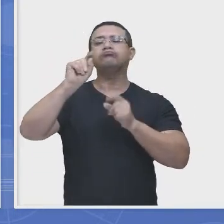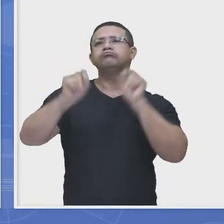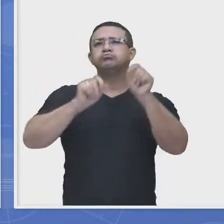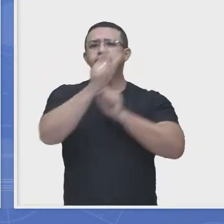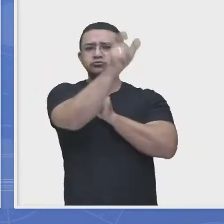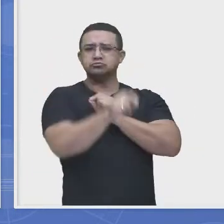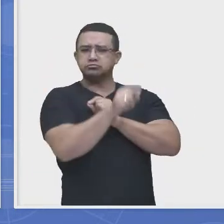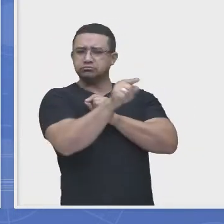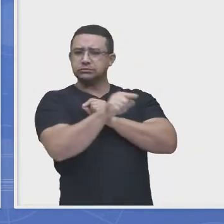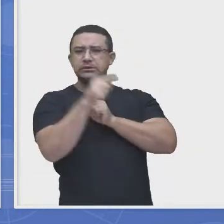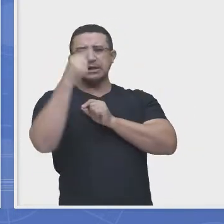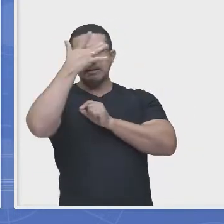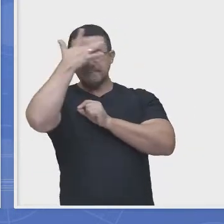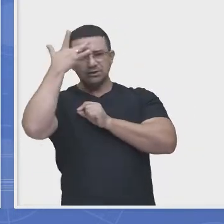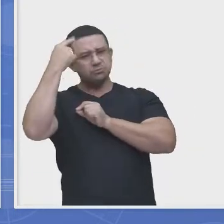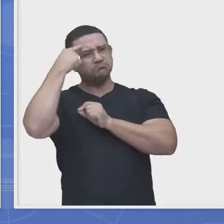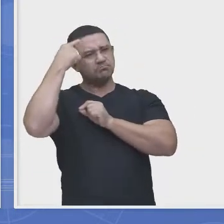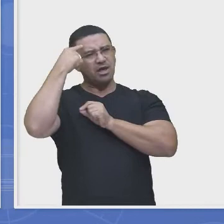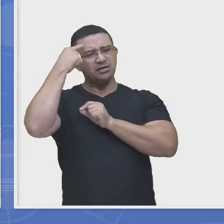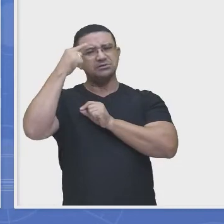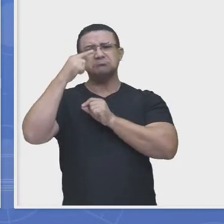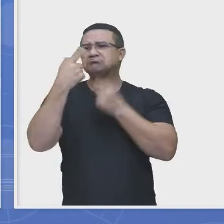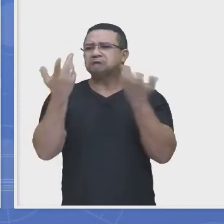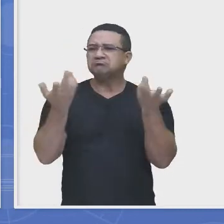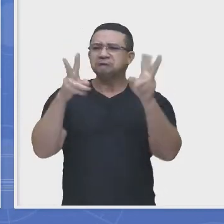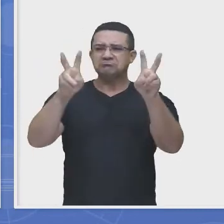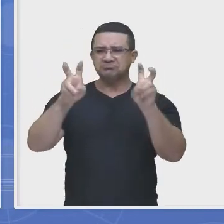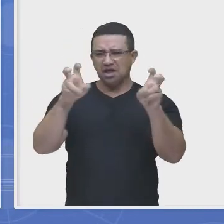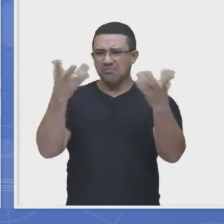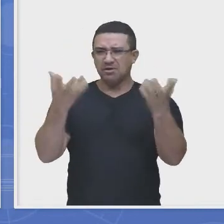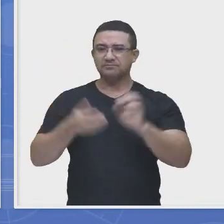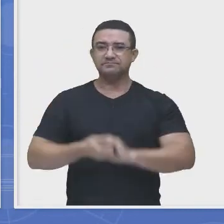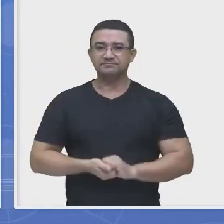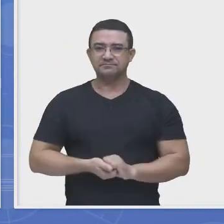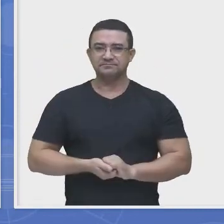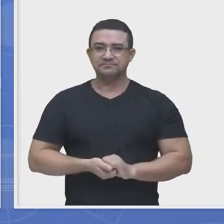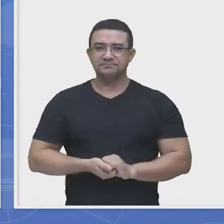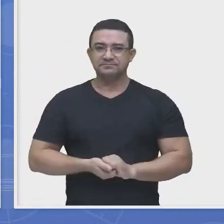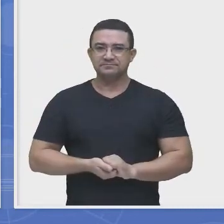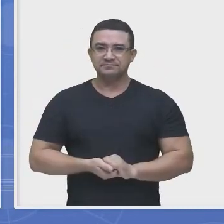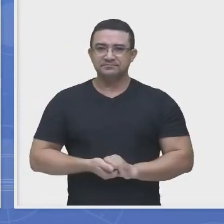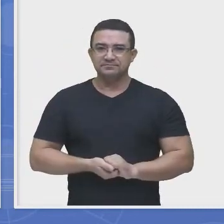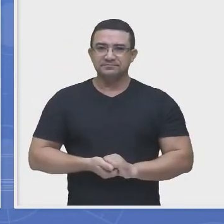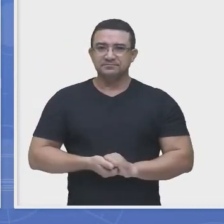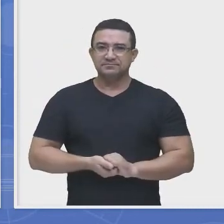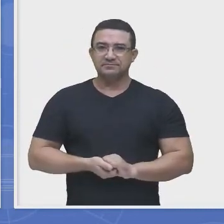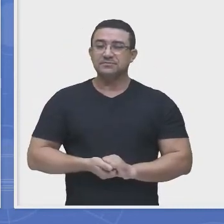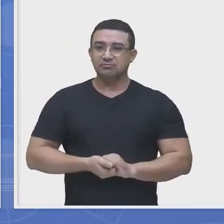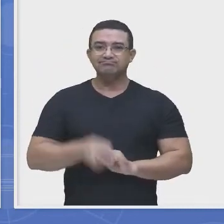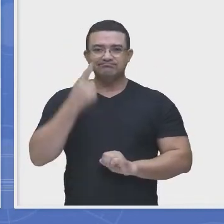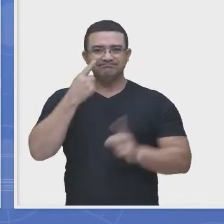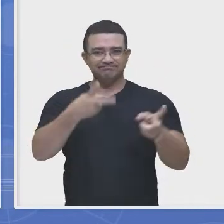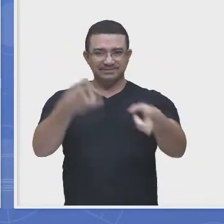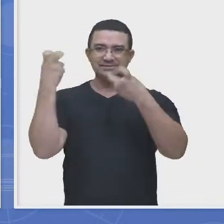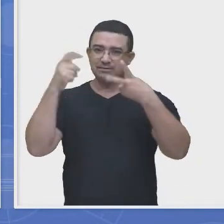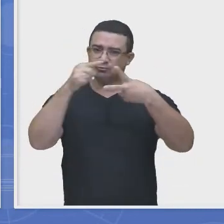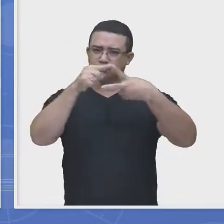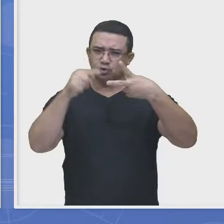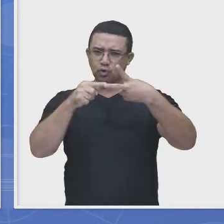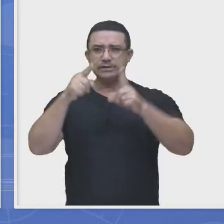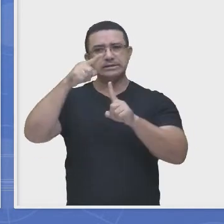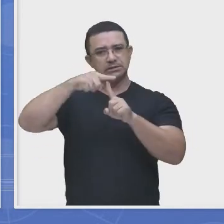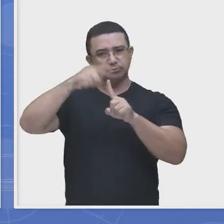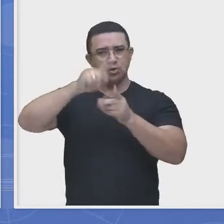pensa sobre determinado assunto. E é exatamente aí que reside, que mora essa diferença entre esses dois tipos